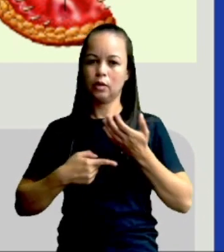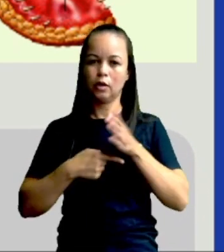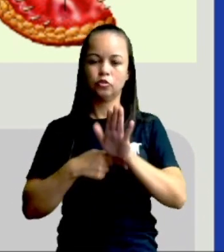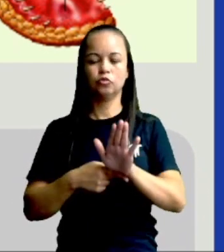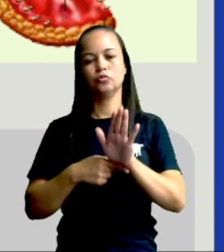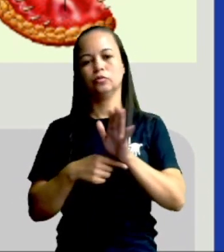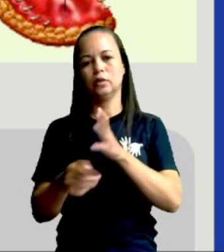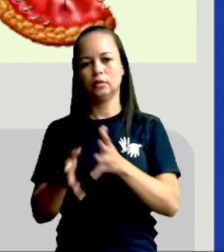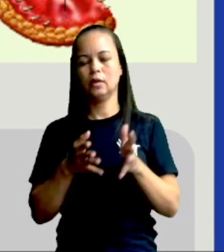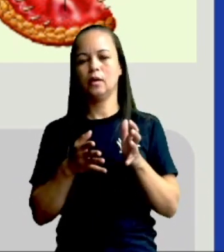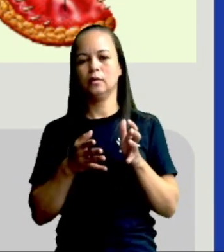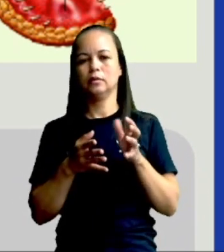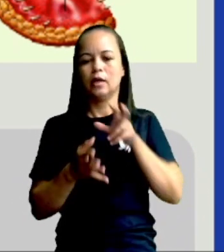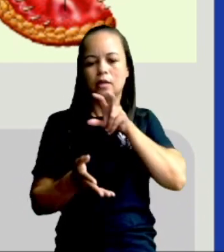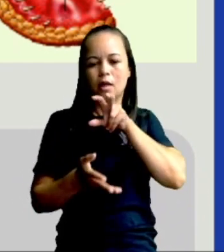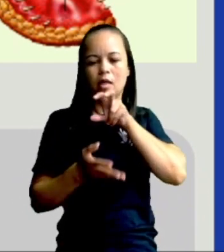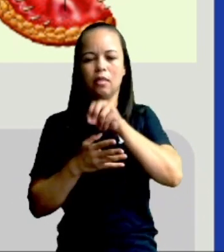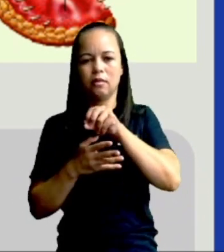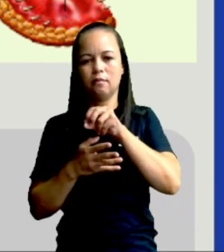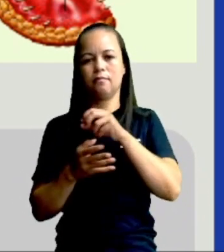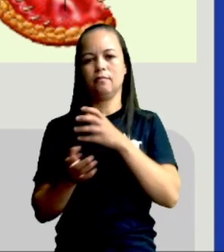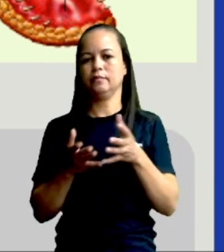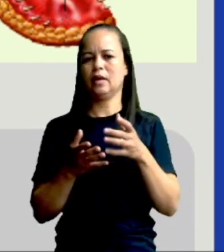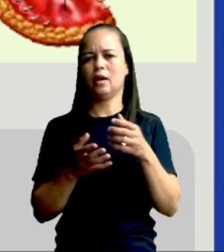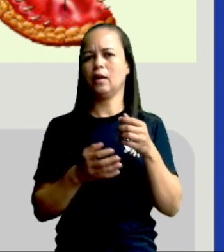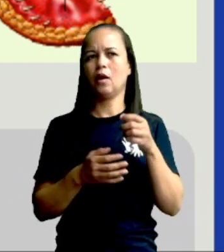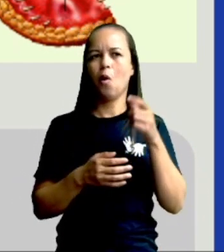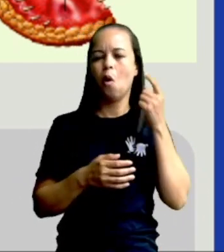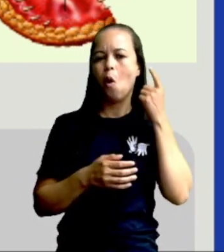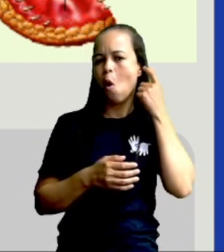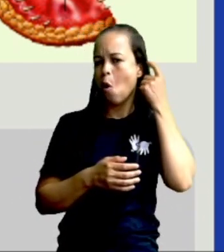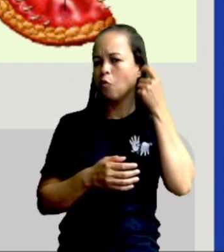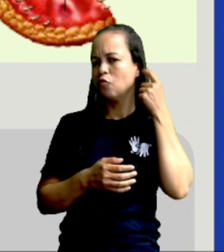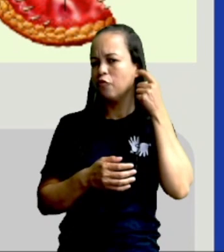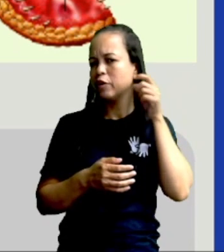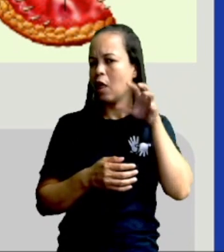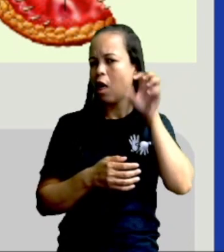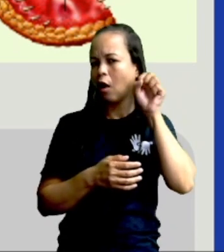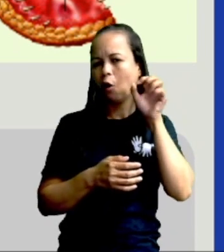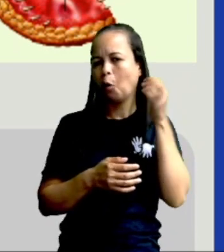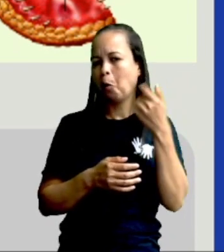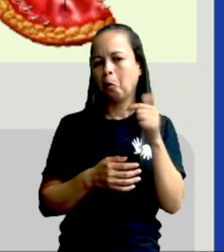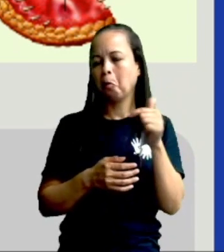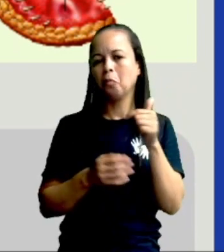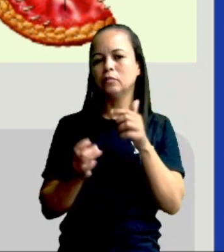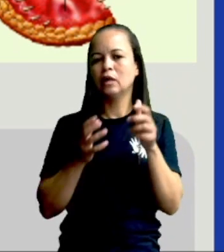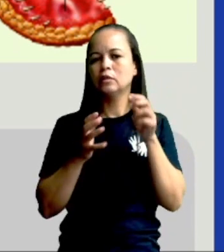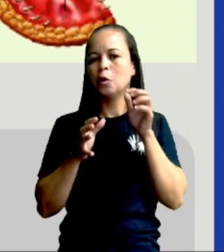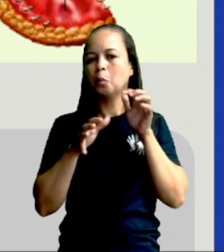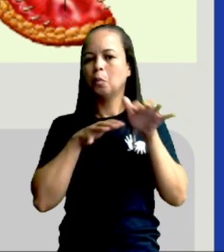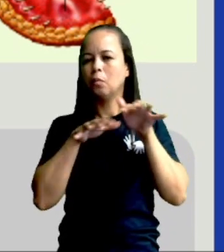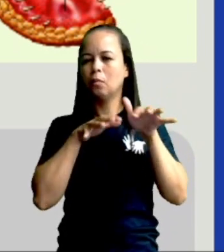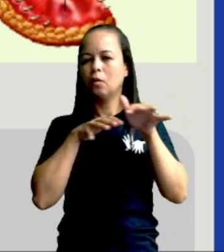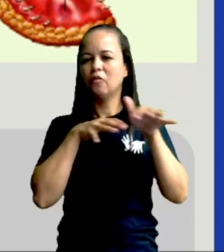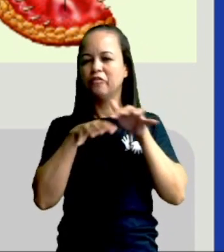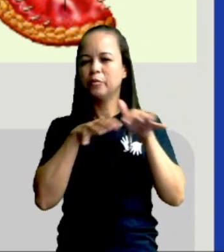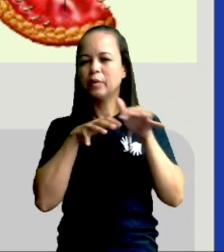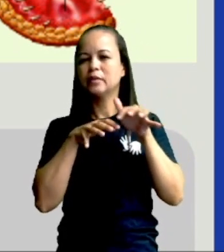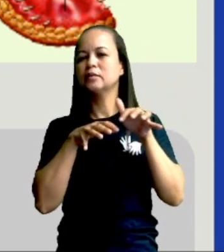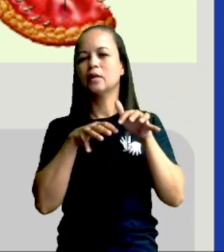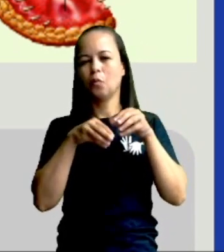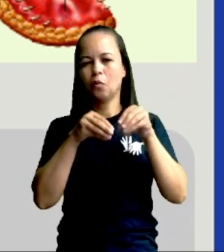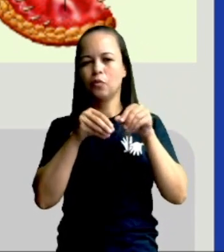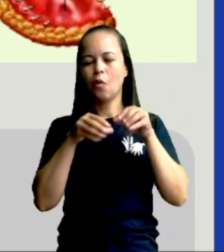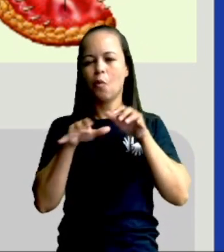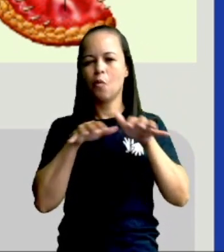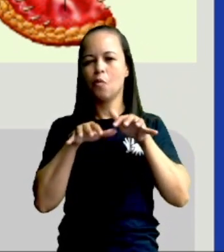identificação da presa, né? A cobra, ela não possui ouvidos, ela não ouve o som. Ela sente vibrações no solo. Então, o seu corpo